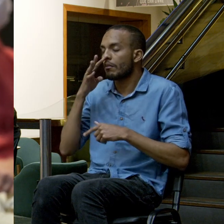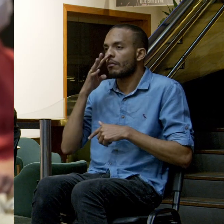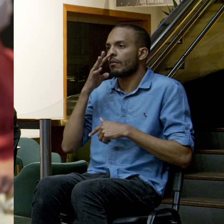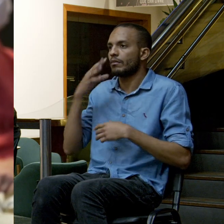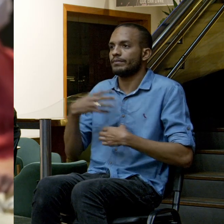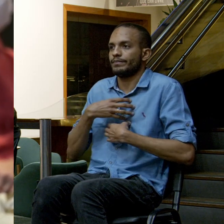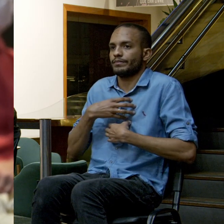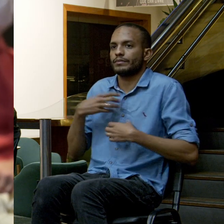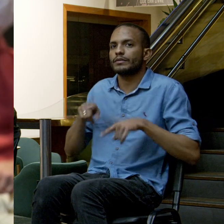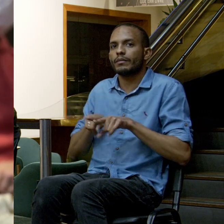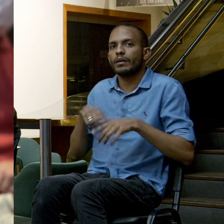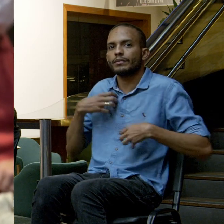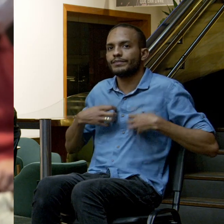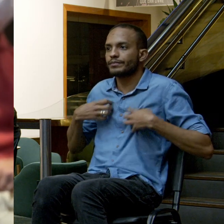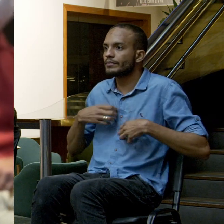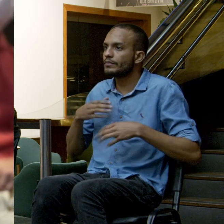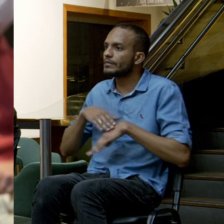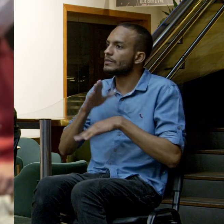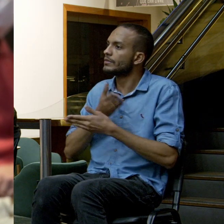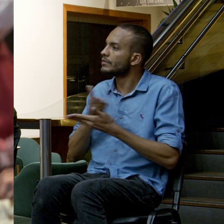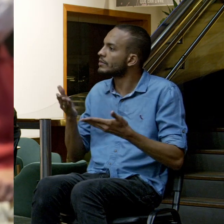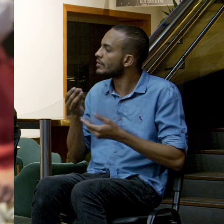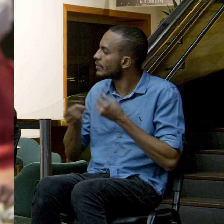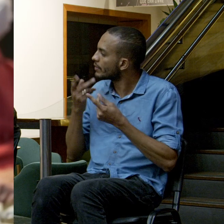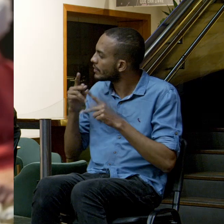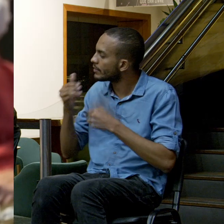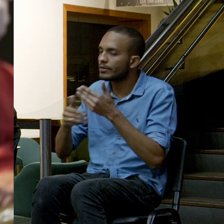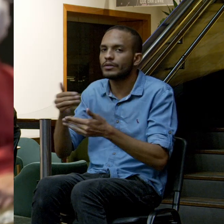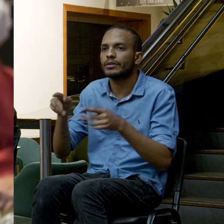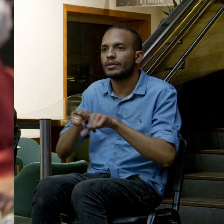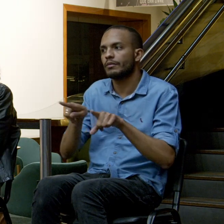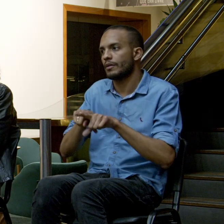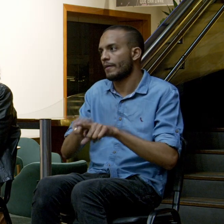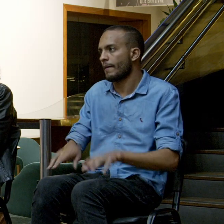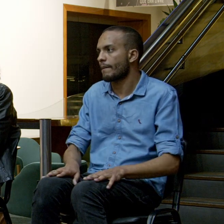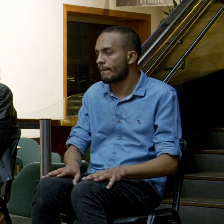surpreende ou inquieta mais para vocês nesse processo de rever o trabalho?